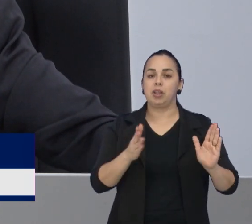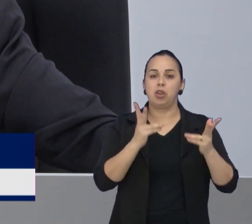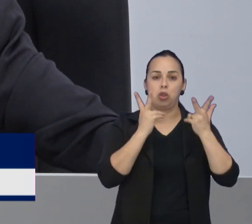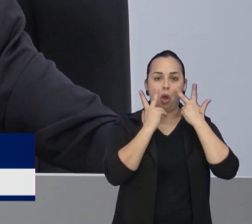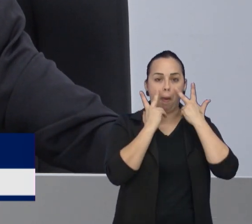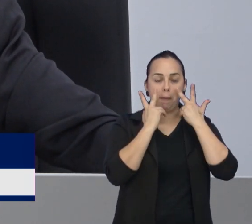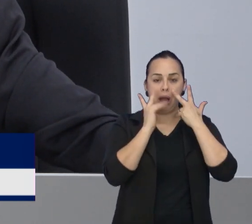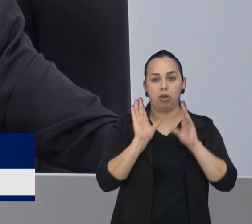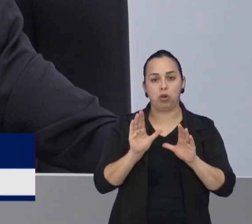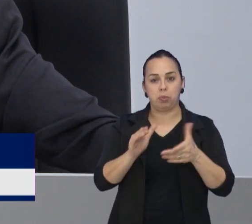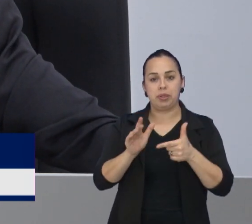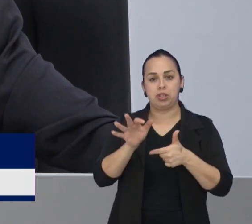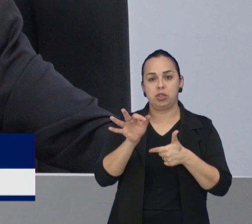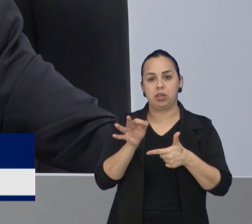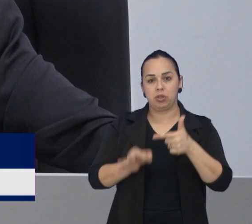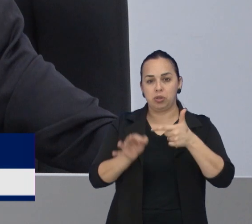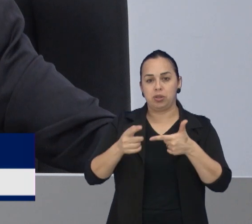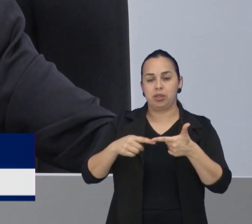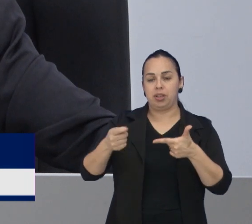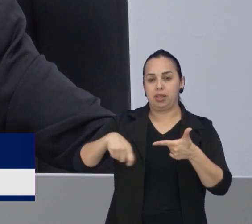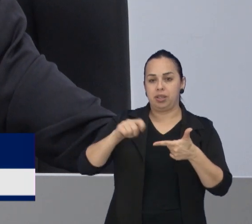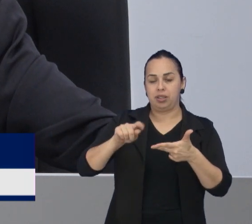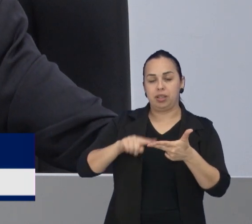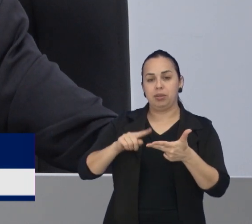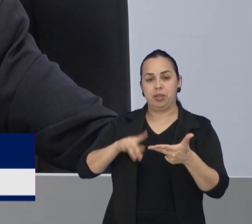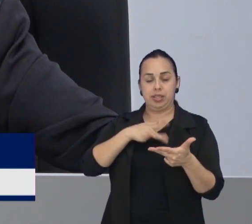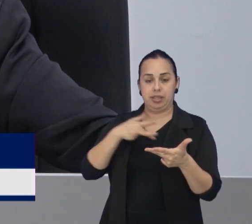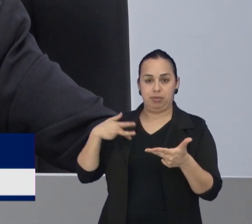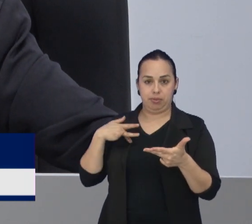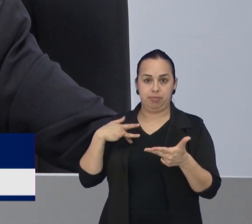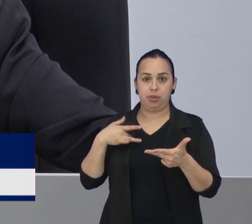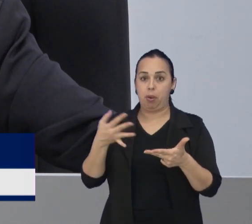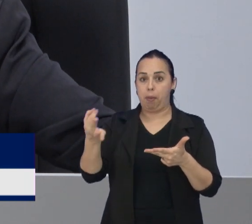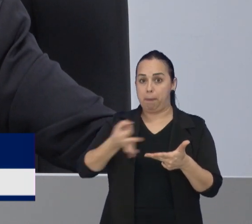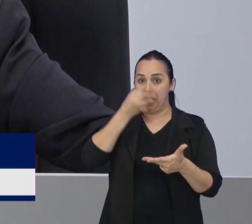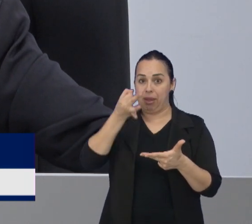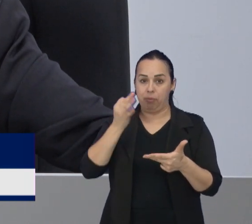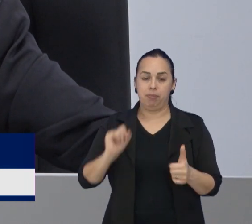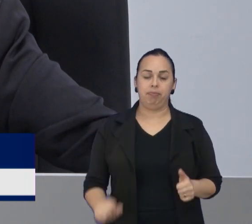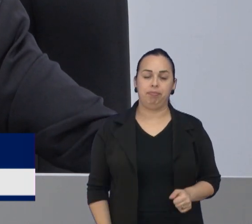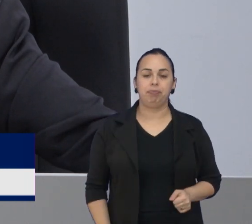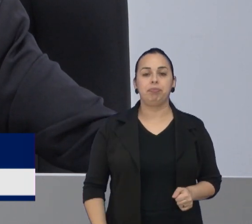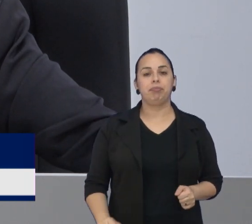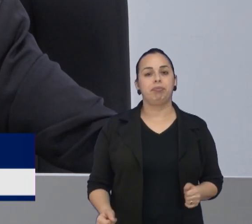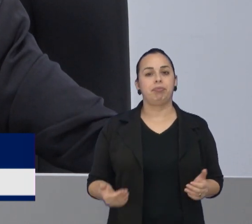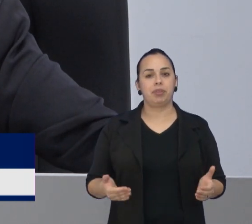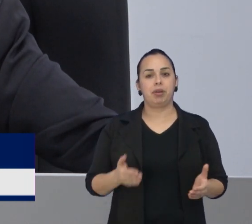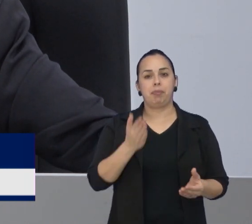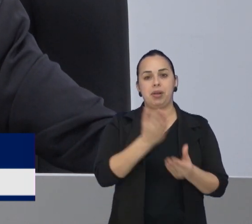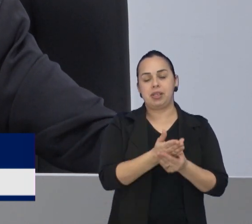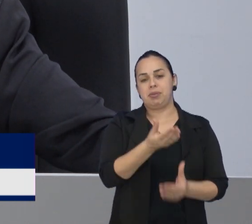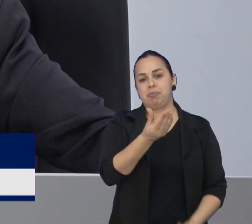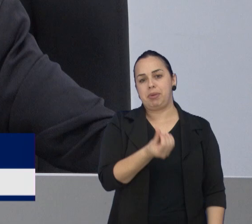ordinário, Comissões de Justiça, Economia e Saúde. Processo número